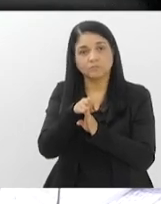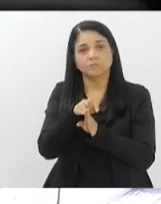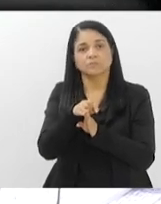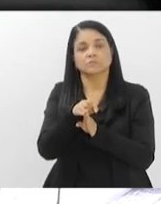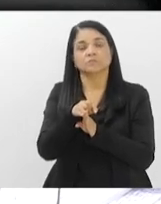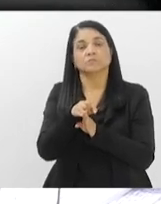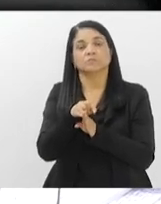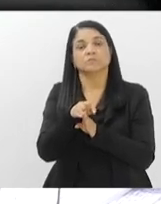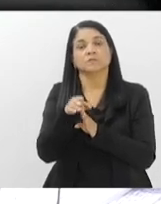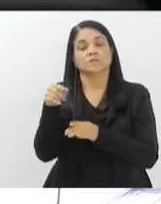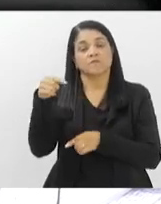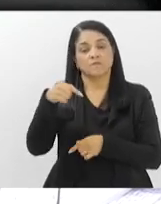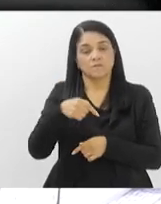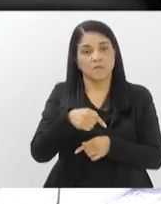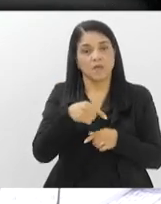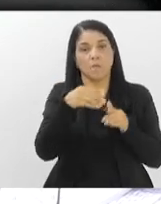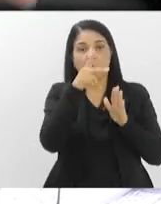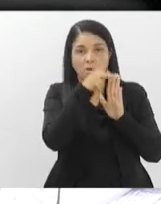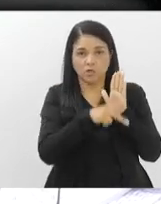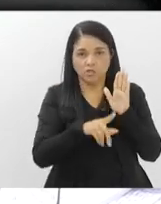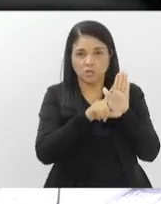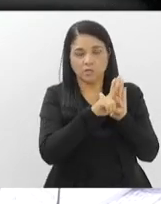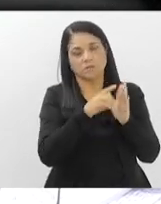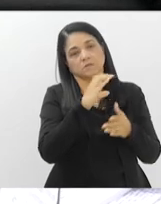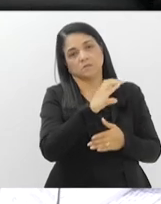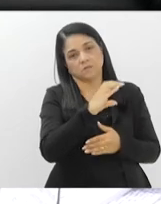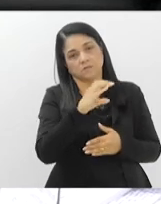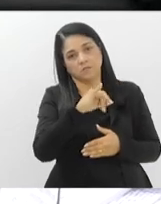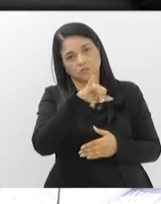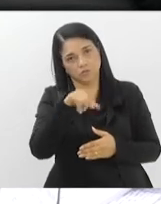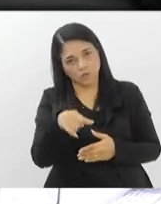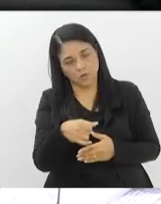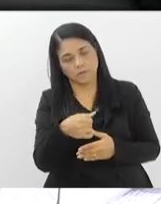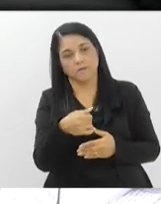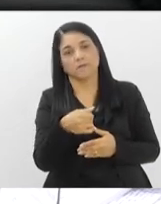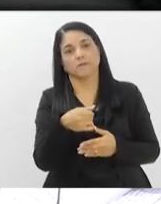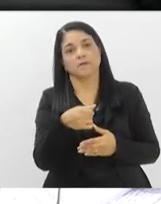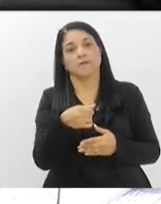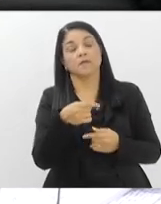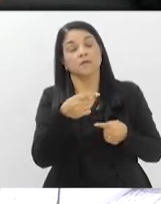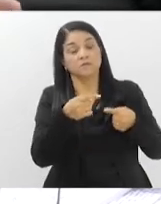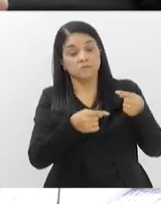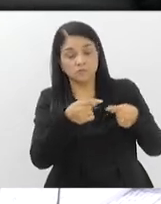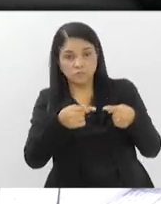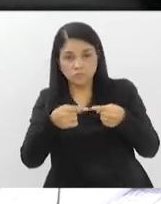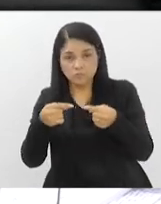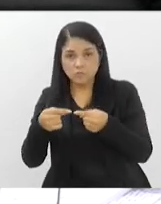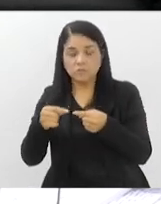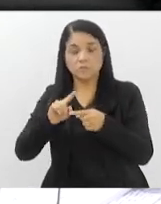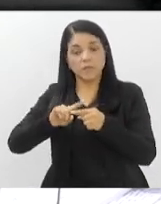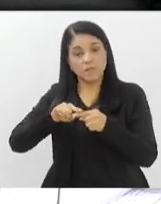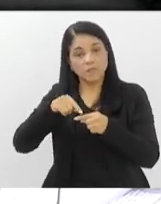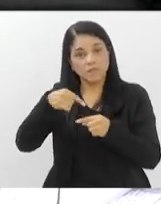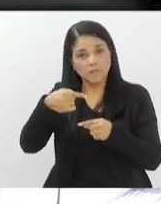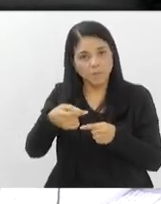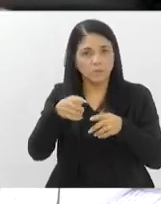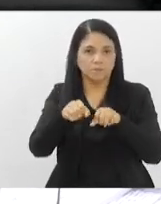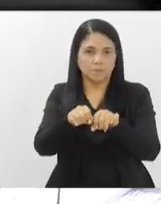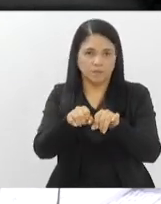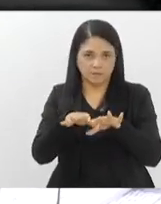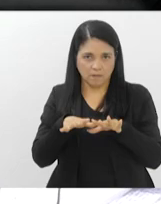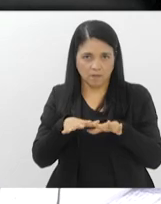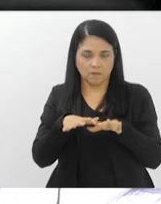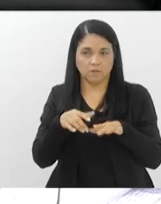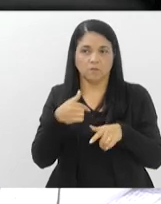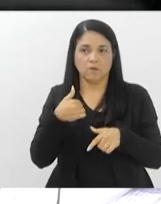à CCJ, desse lá a legalidade devida, etc., se discutisse aqui para depois ir à plenária. Eu estou